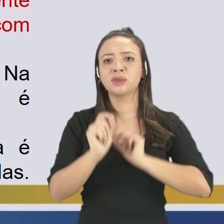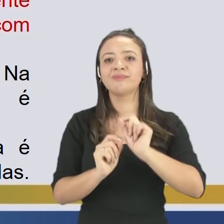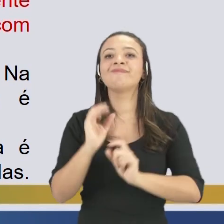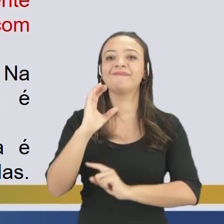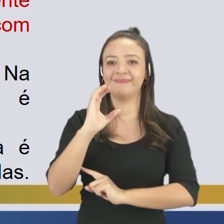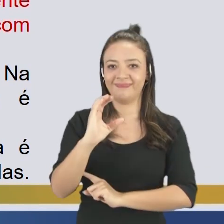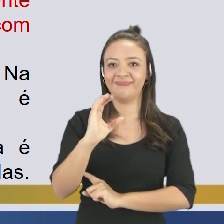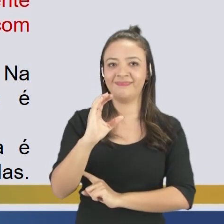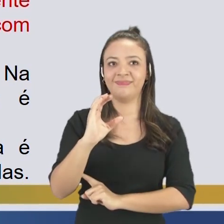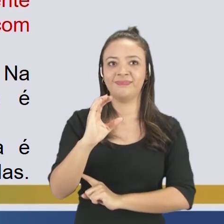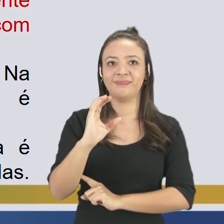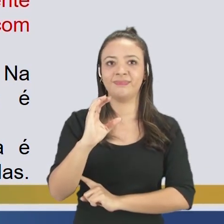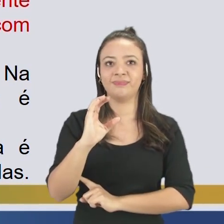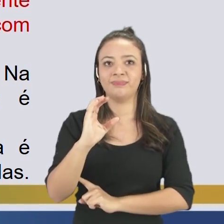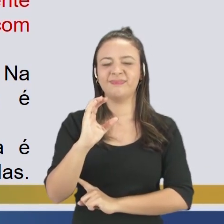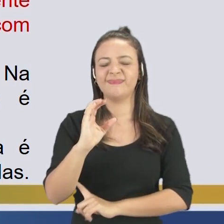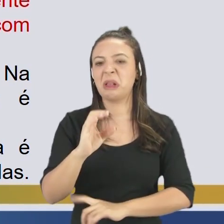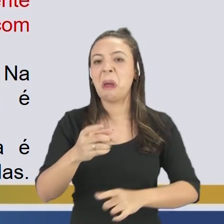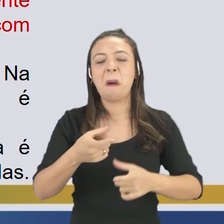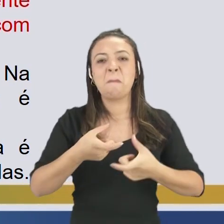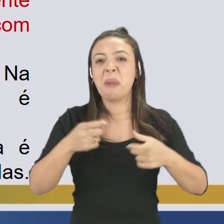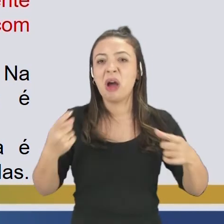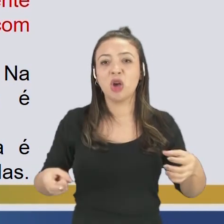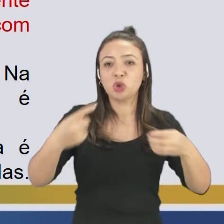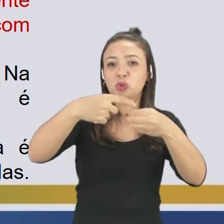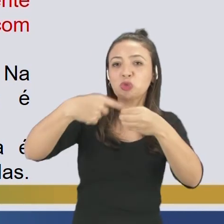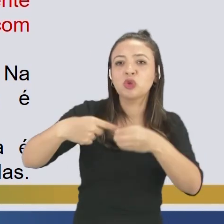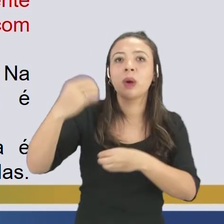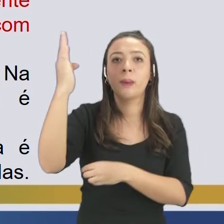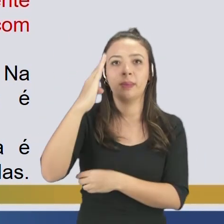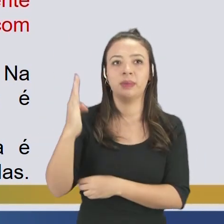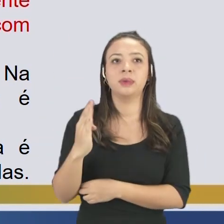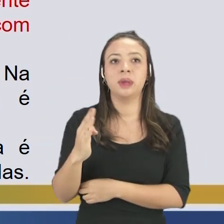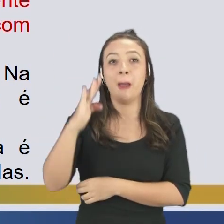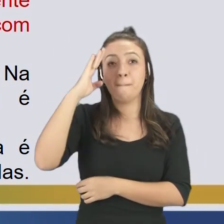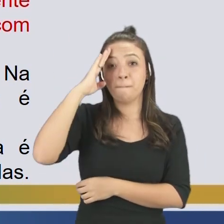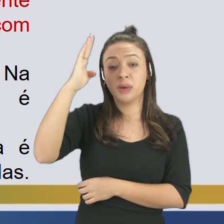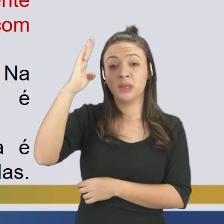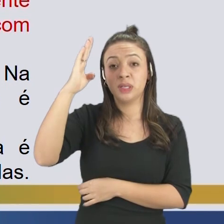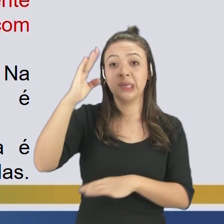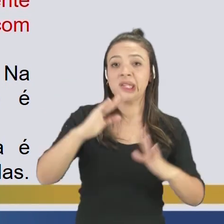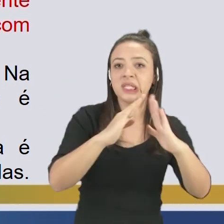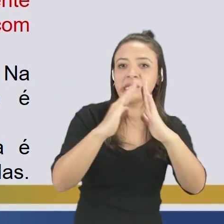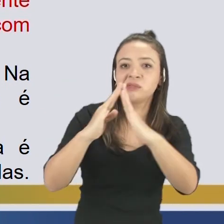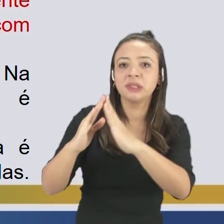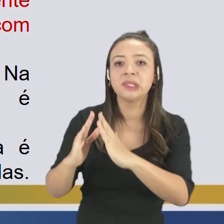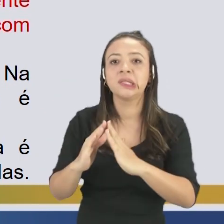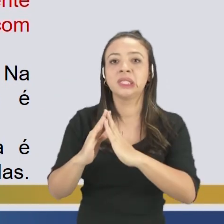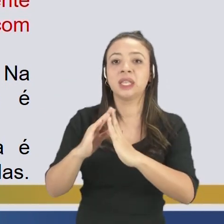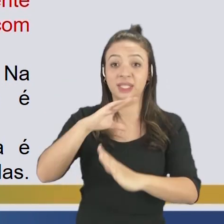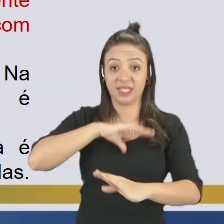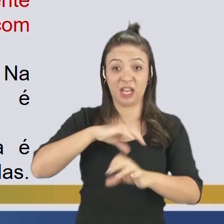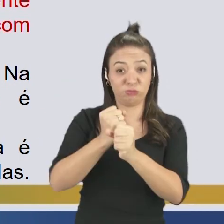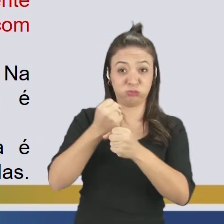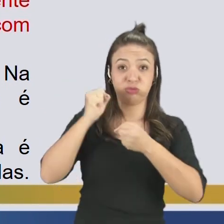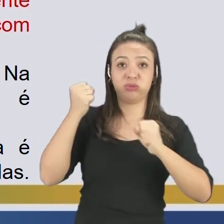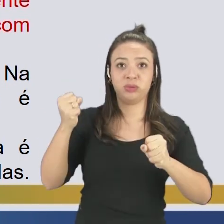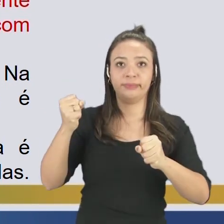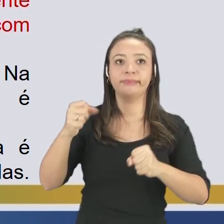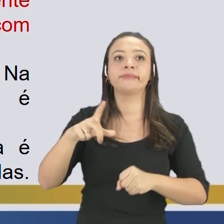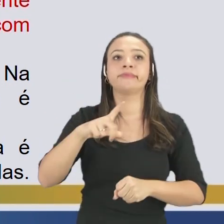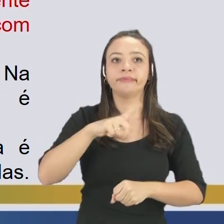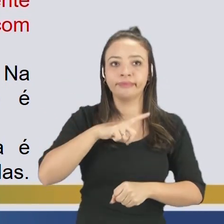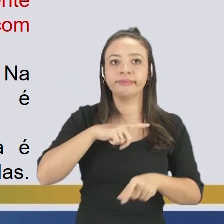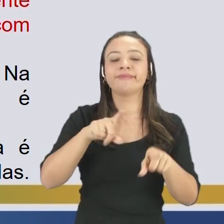letra C. Praticamente todos os municípios brasileiros, principalmente as periferias dos grandes centros metropolitanos, contam